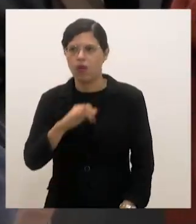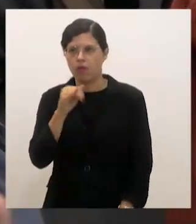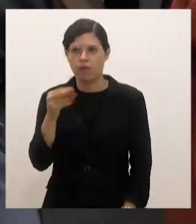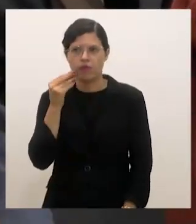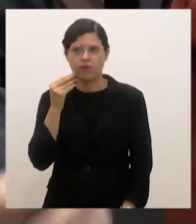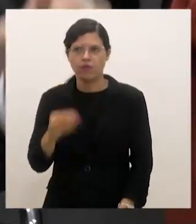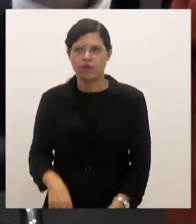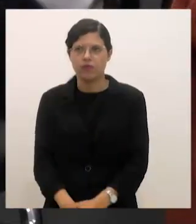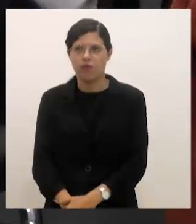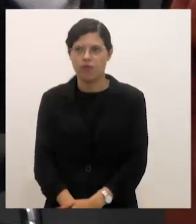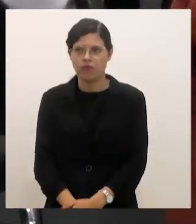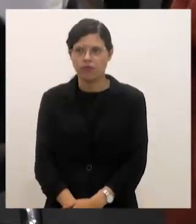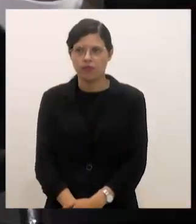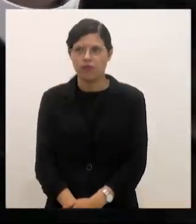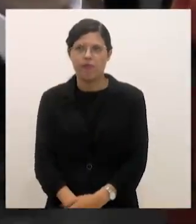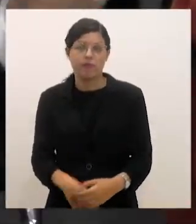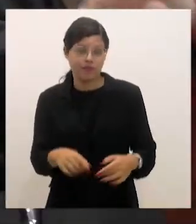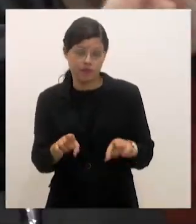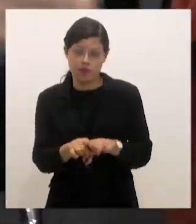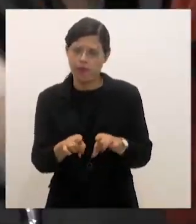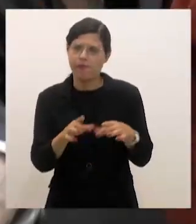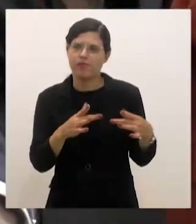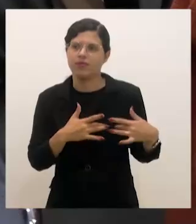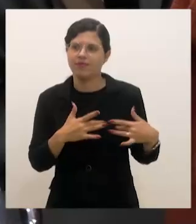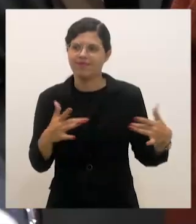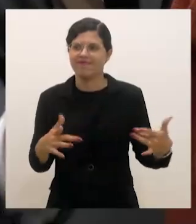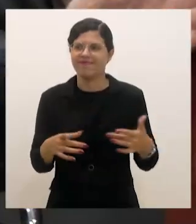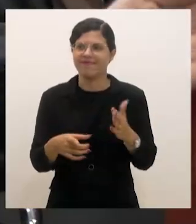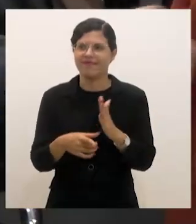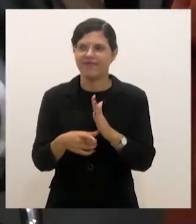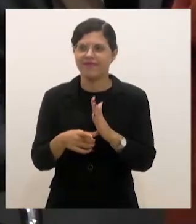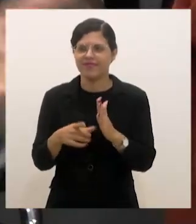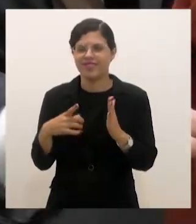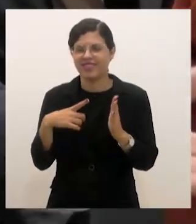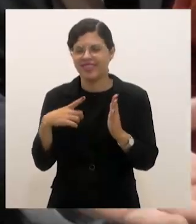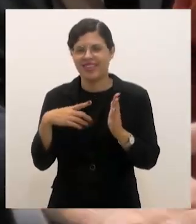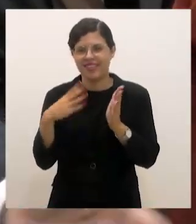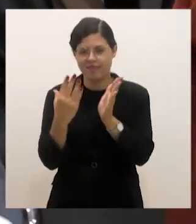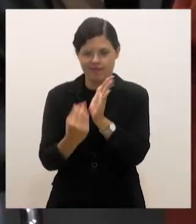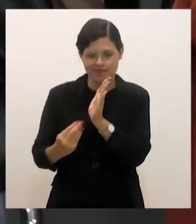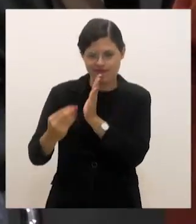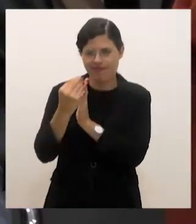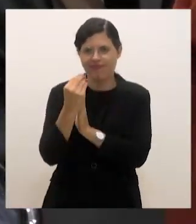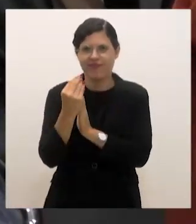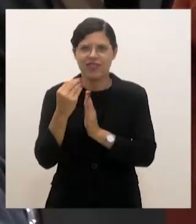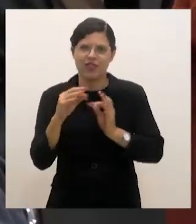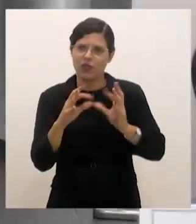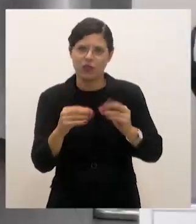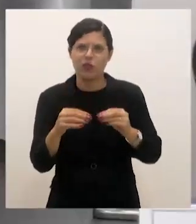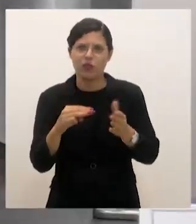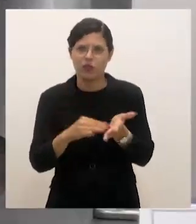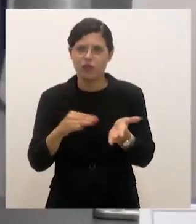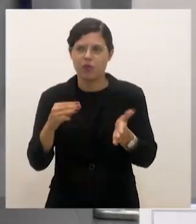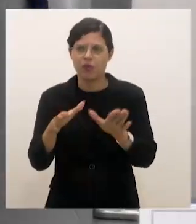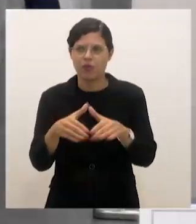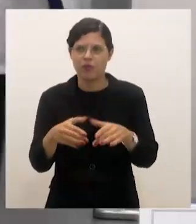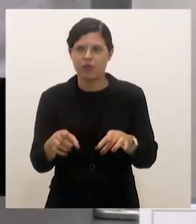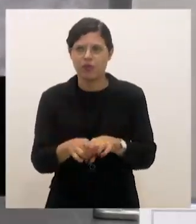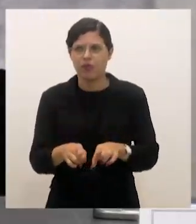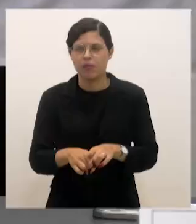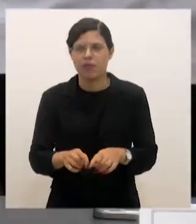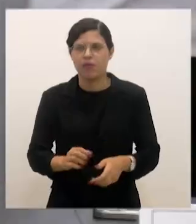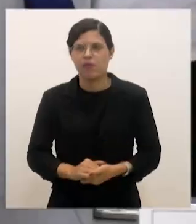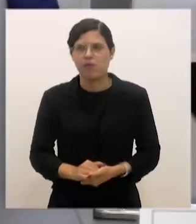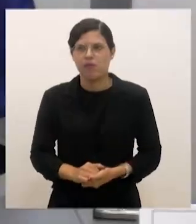oportunidade, Obrigado, né, pela generosidade de ter antecipado ao senhor e a todos os membros da comissão. Sempre uma honra tê-lo conosco.